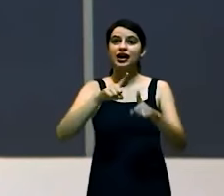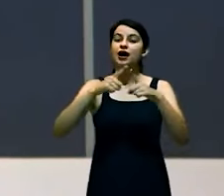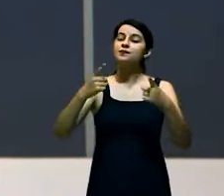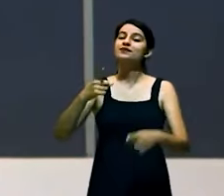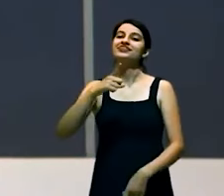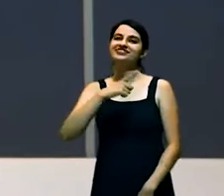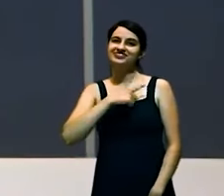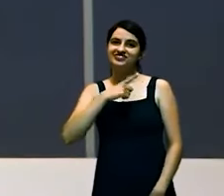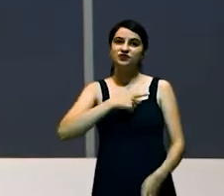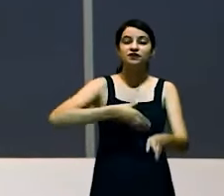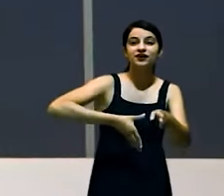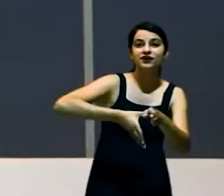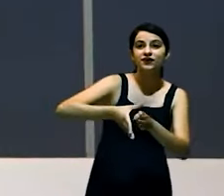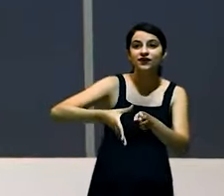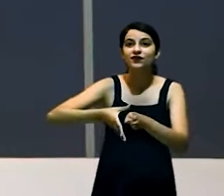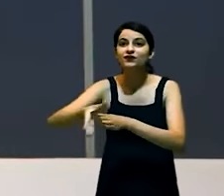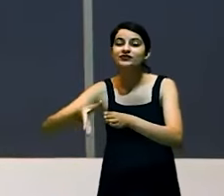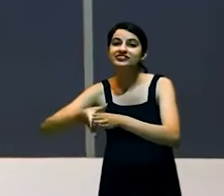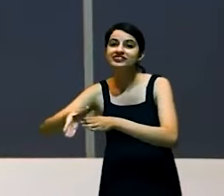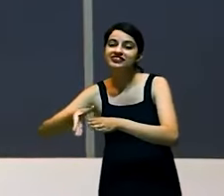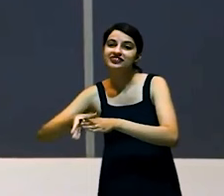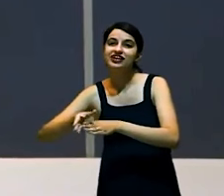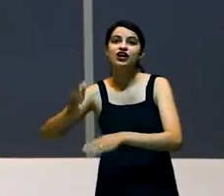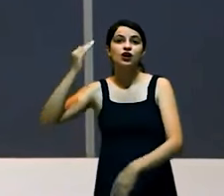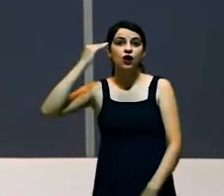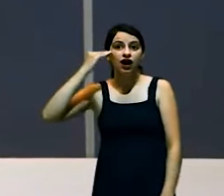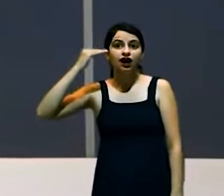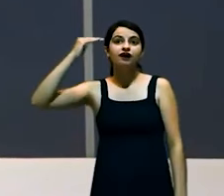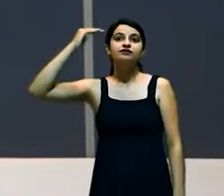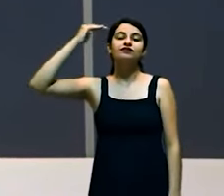Meu conselho a você, pai e mãe, que tem adolescente e jovem,